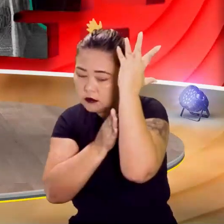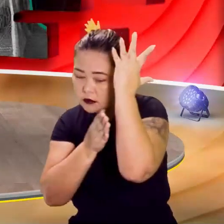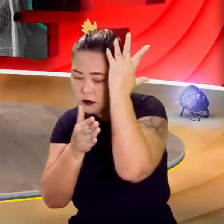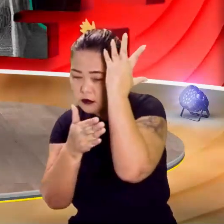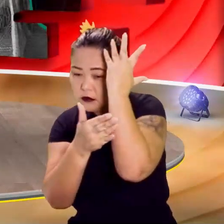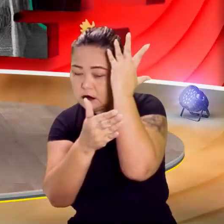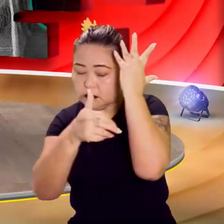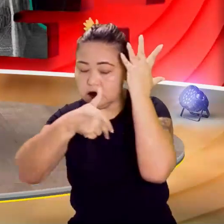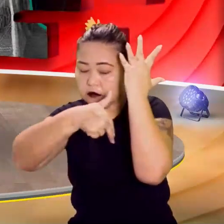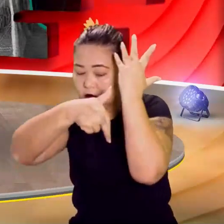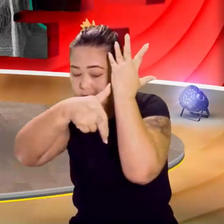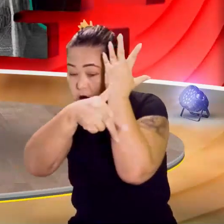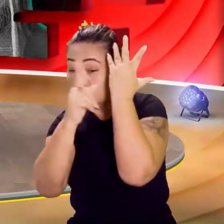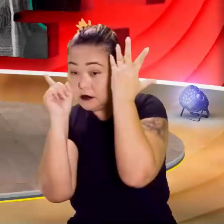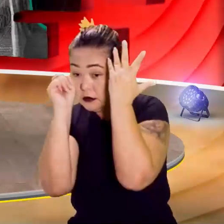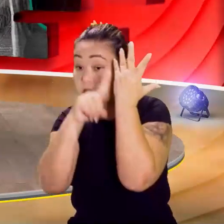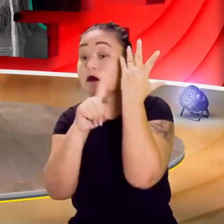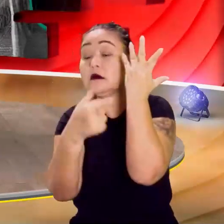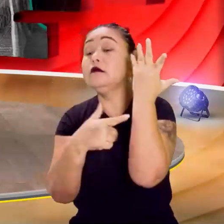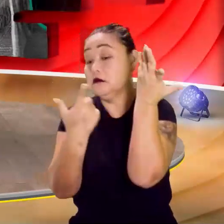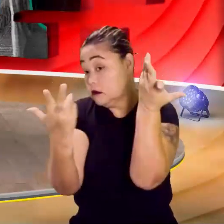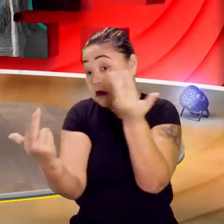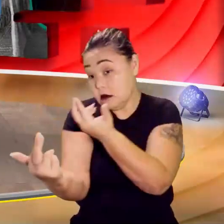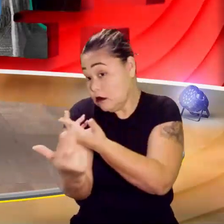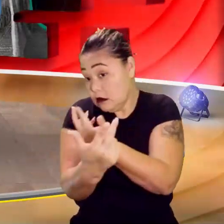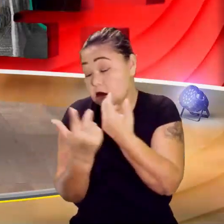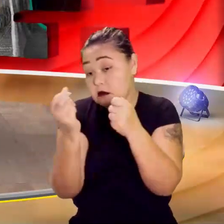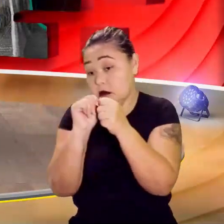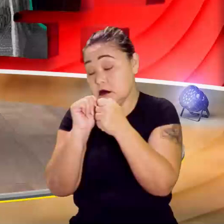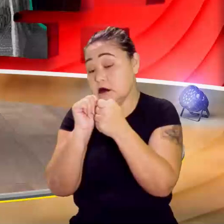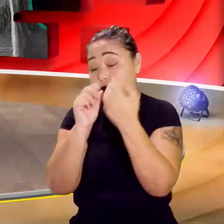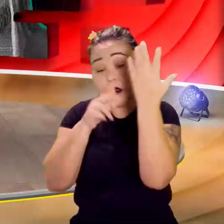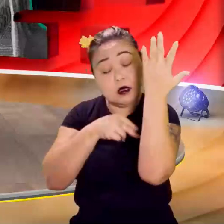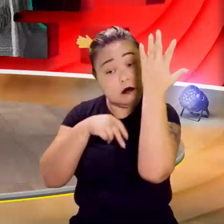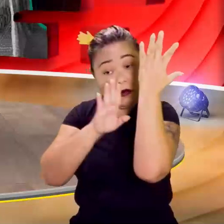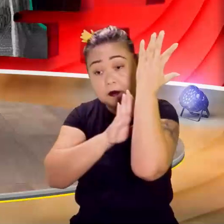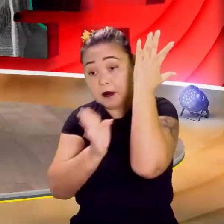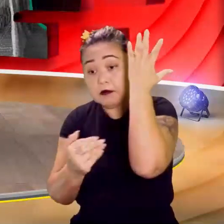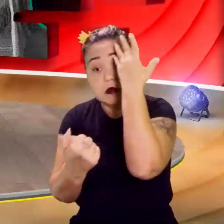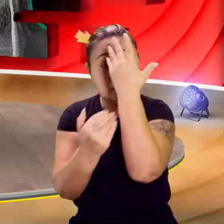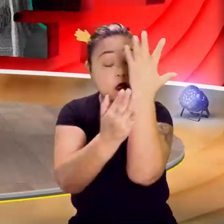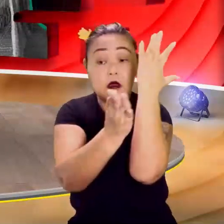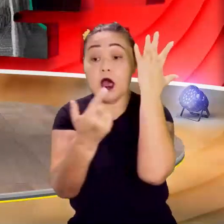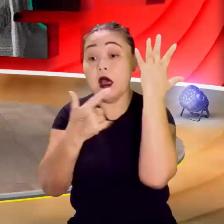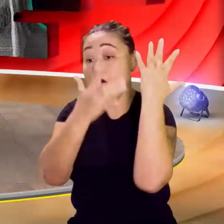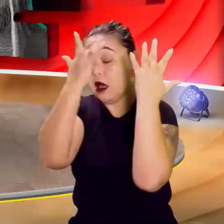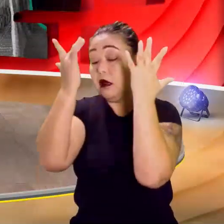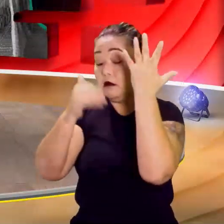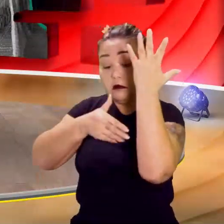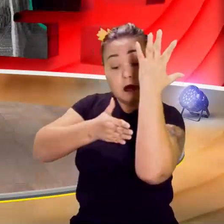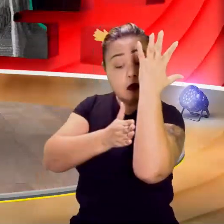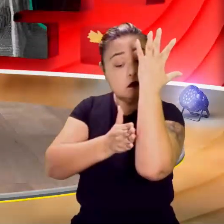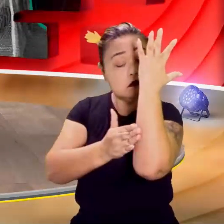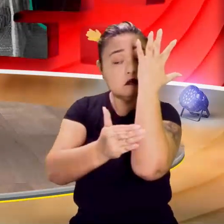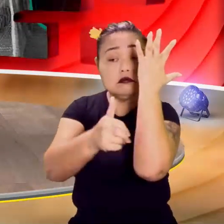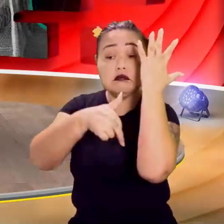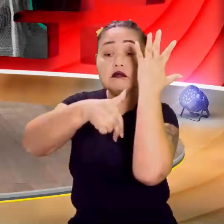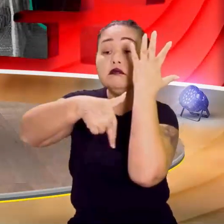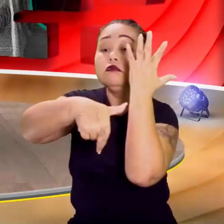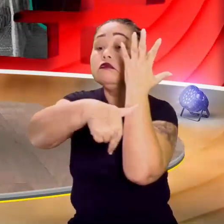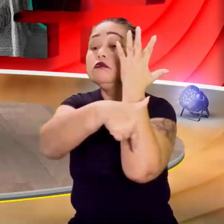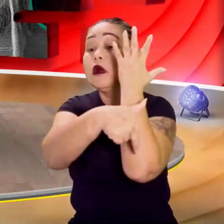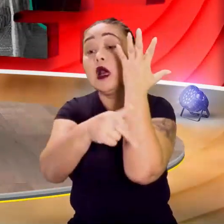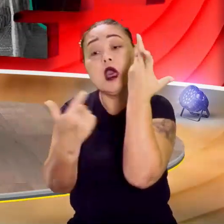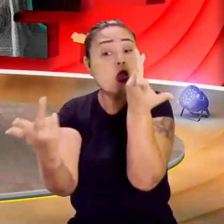trilha para poder andar, senão fica Já difícil. Tem como é que se diz? A picada, foi aberta, alguém passou na frente e já deixou uma trilha. Você